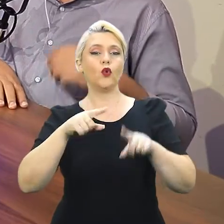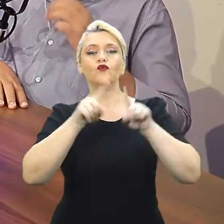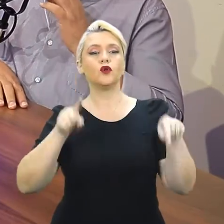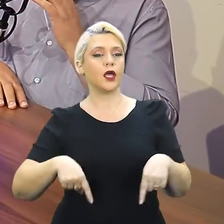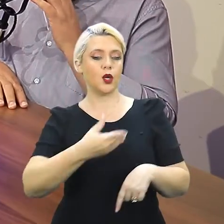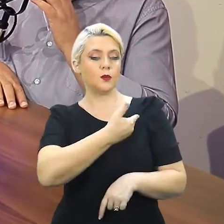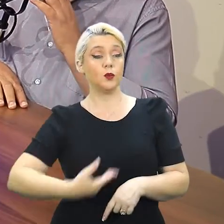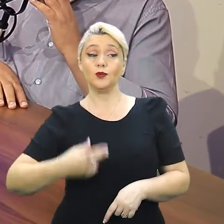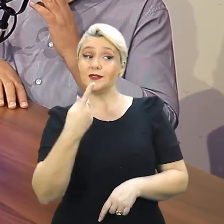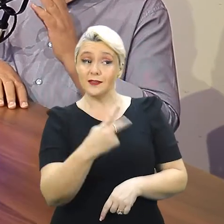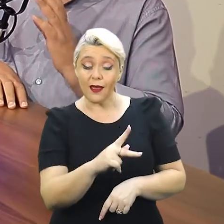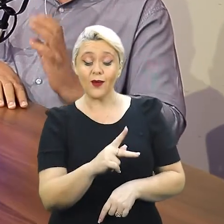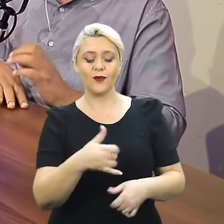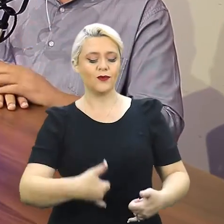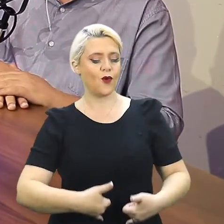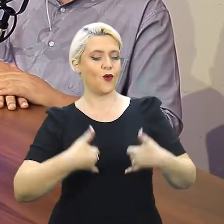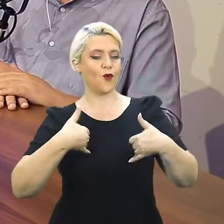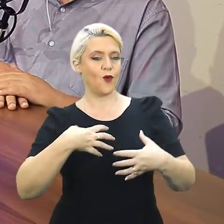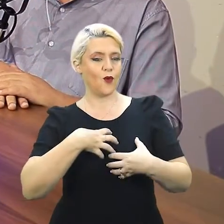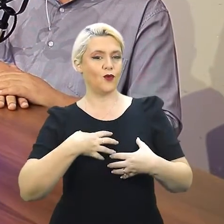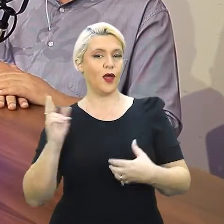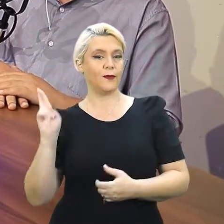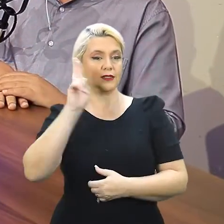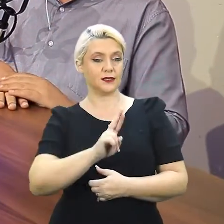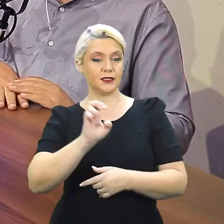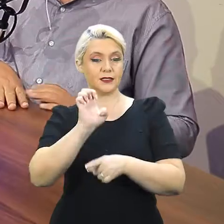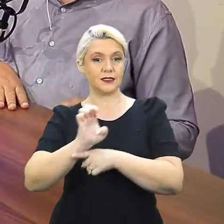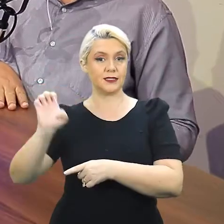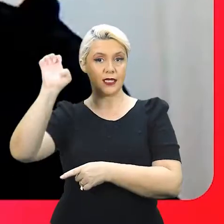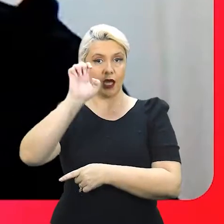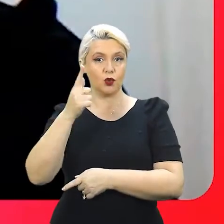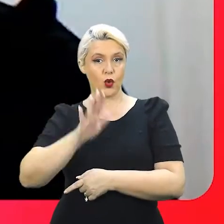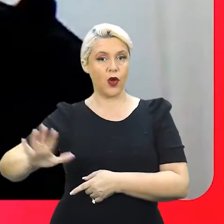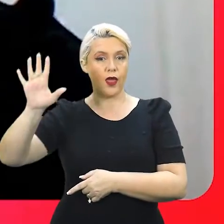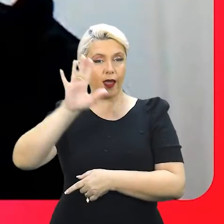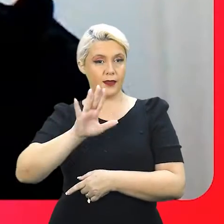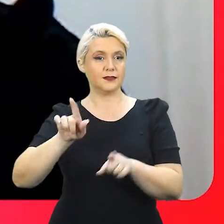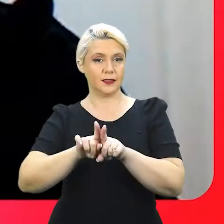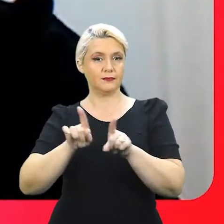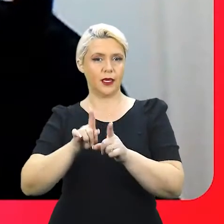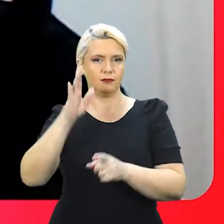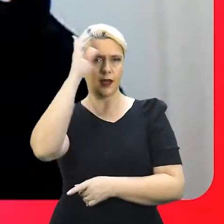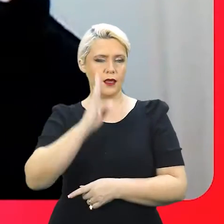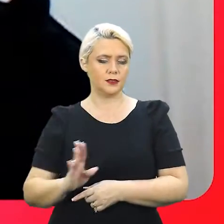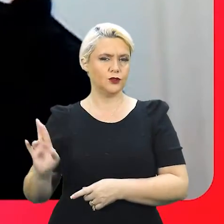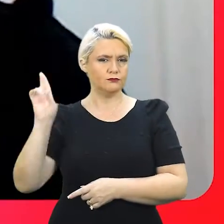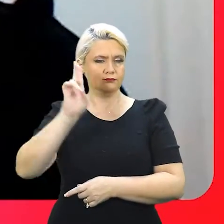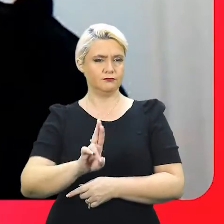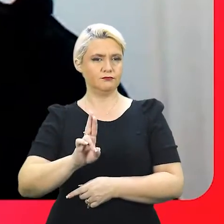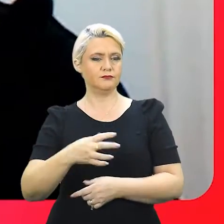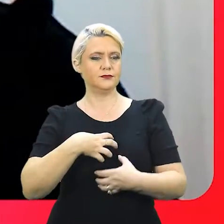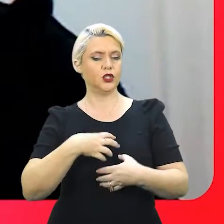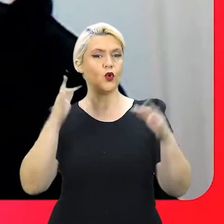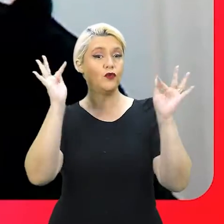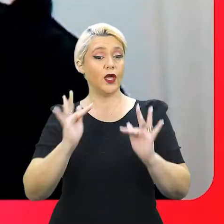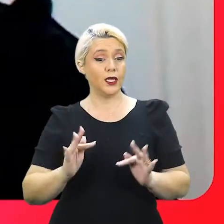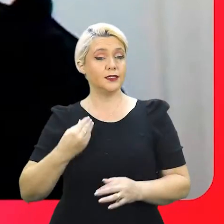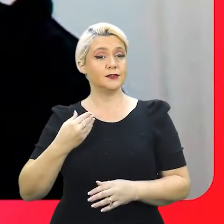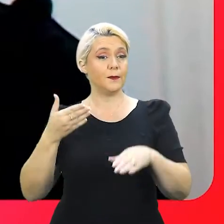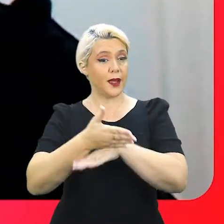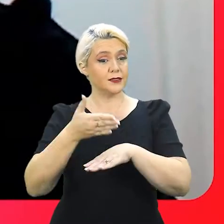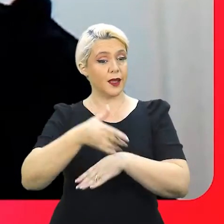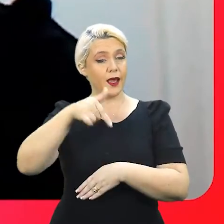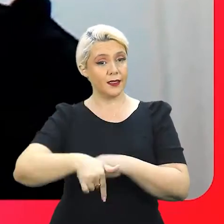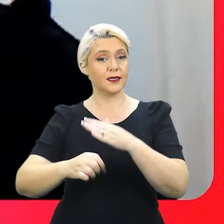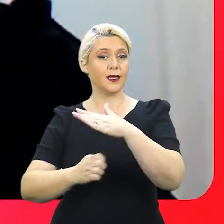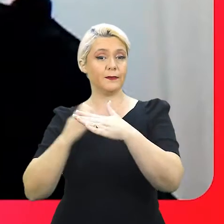seu, orgulhosamente do estado de Goiás e do Brasil. E fico muito feliz de estar aqui no